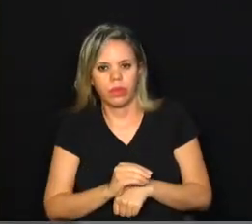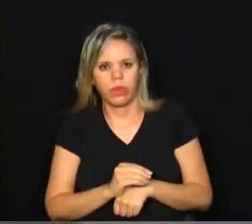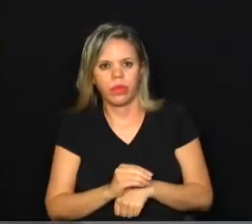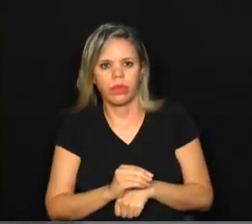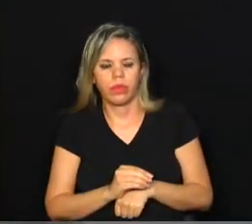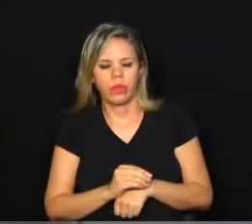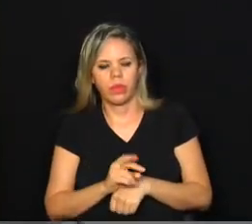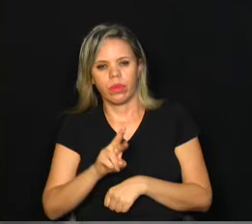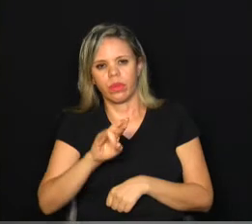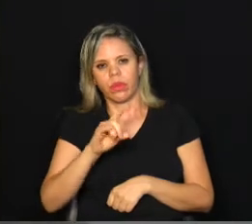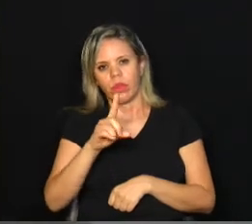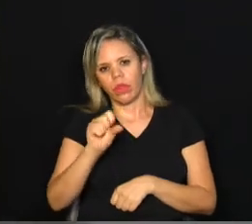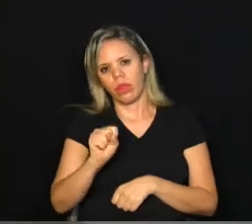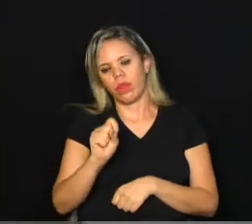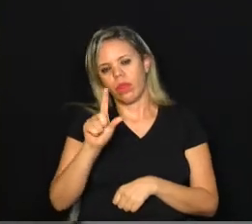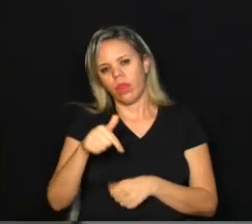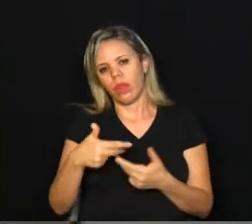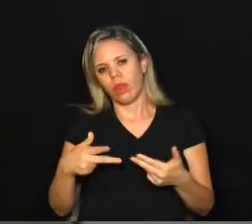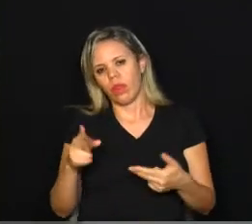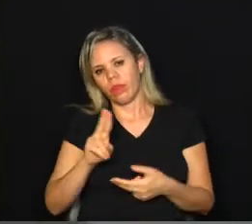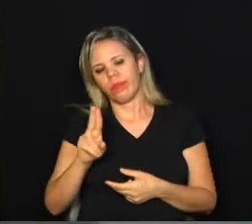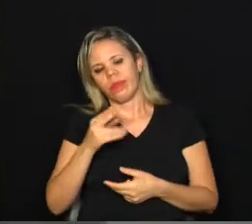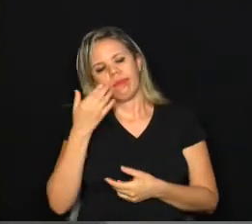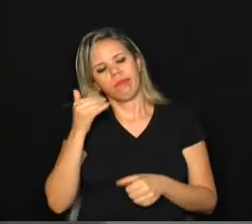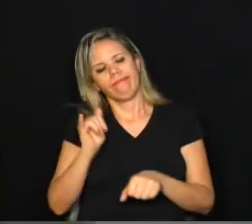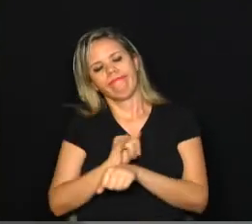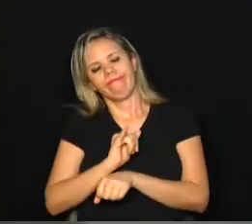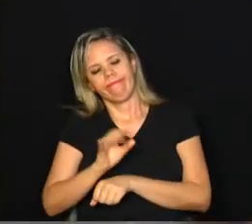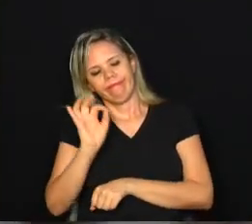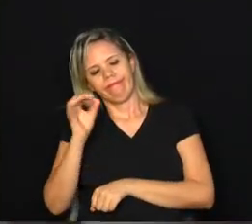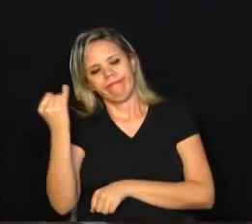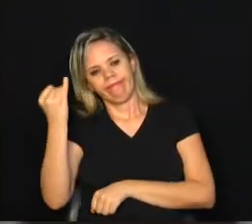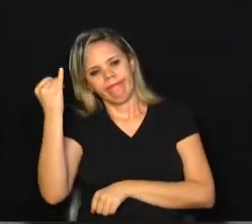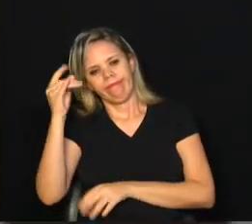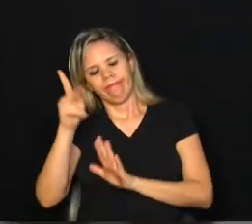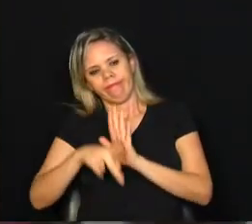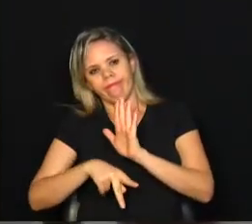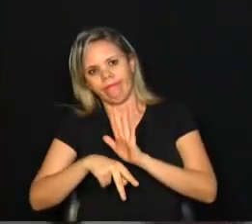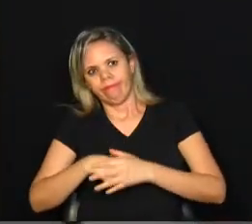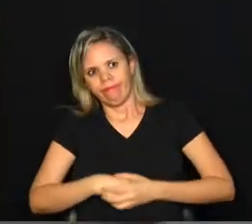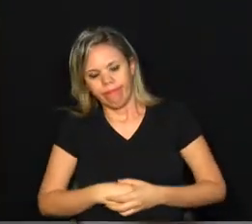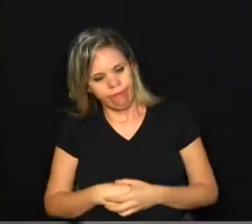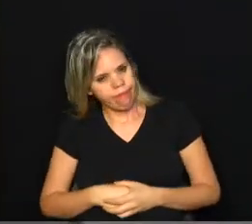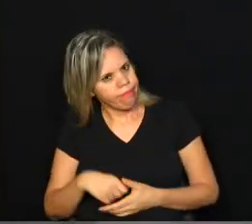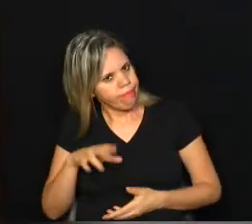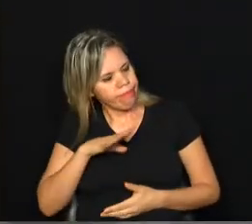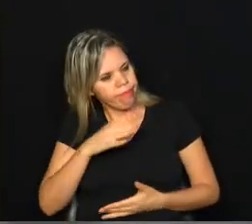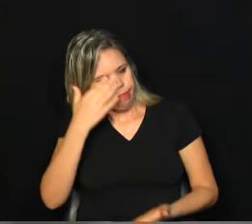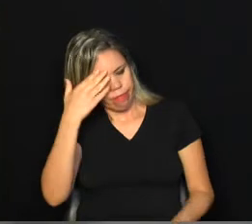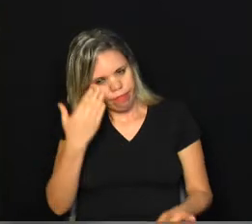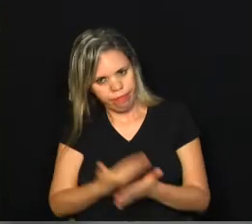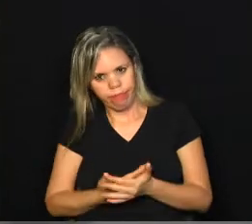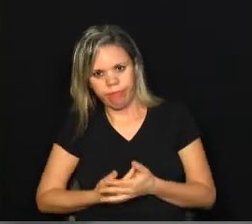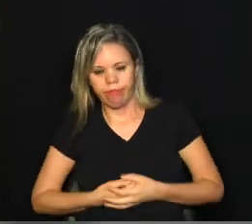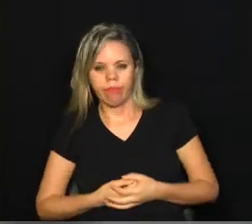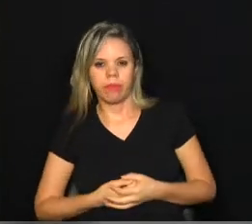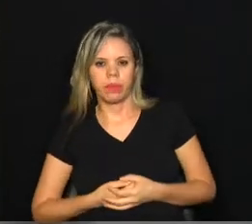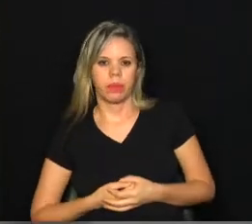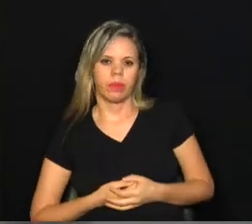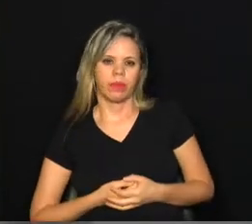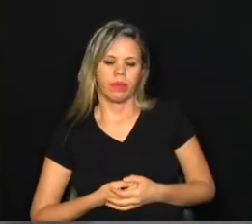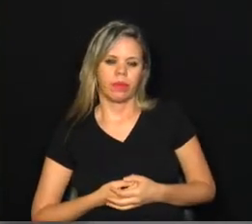um desses casos, e que certamente é importante que seja um projeto que a cidade acredita, não é?